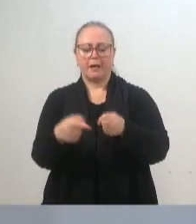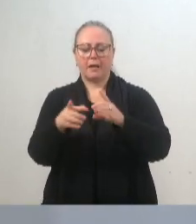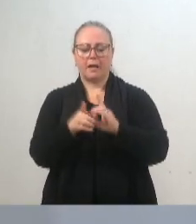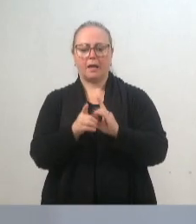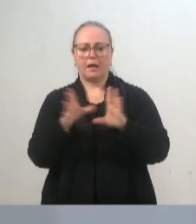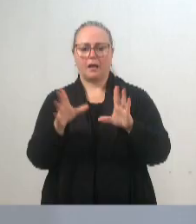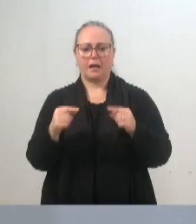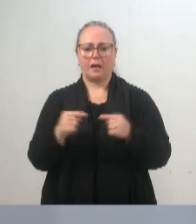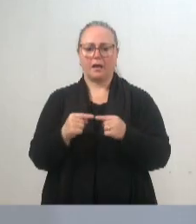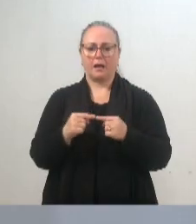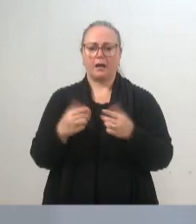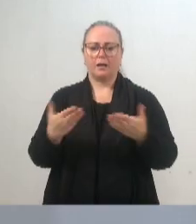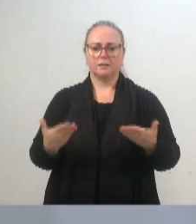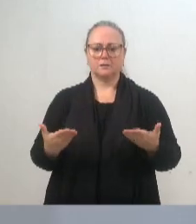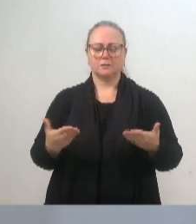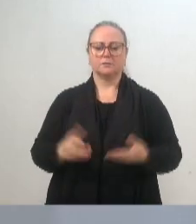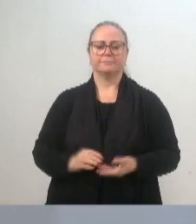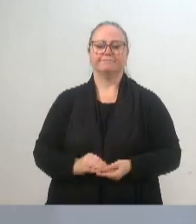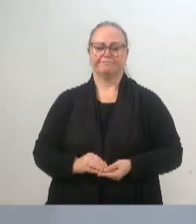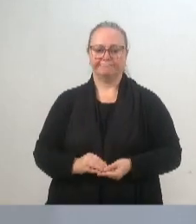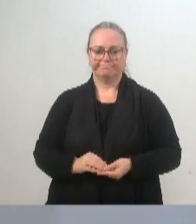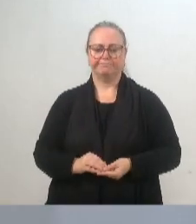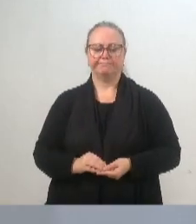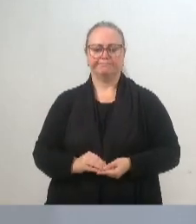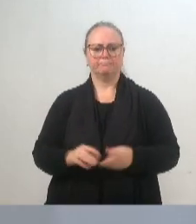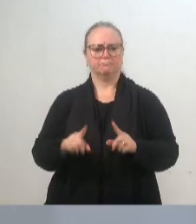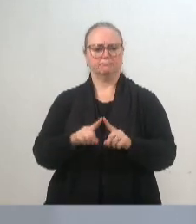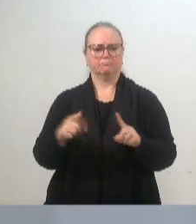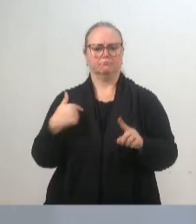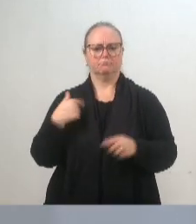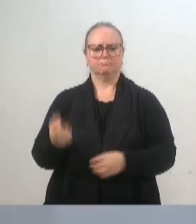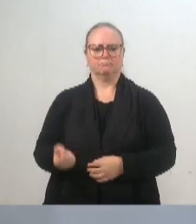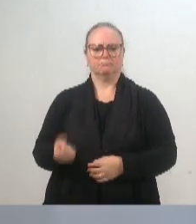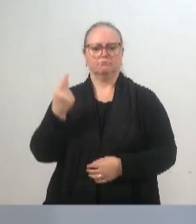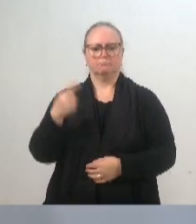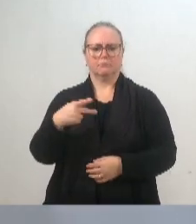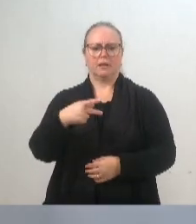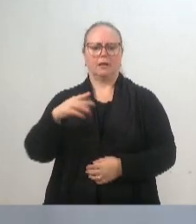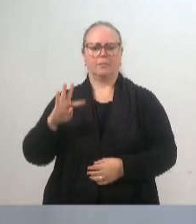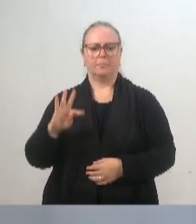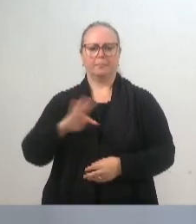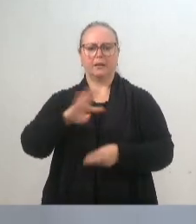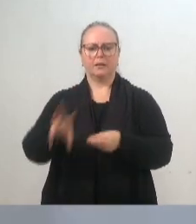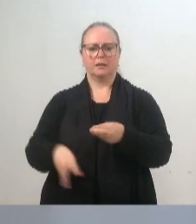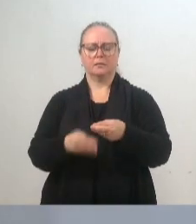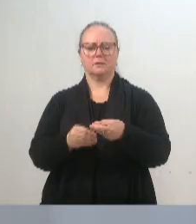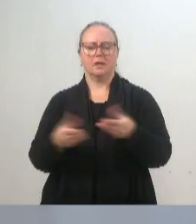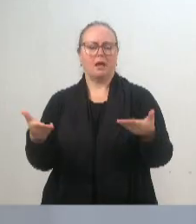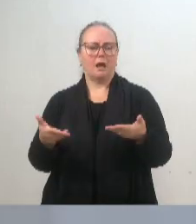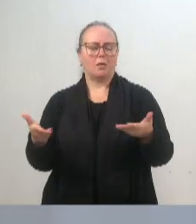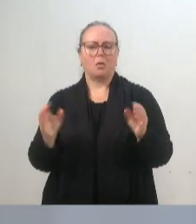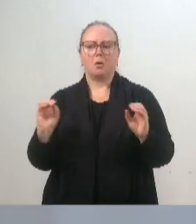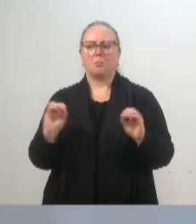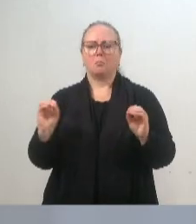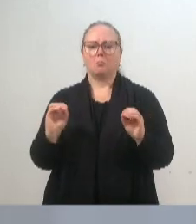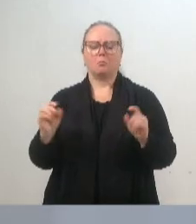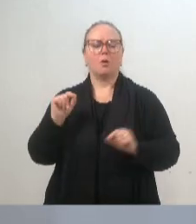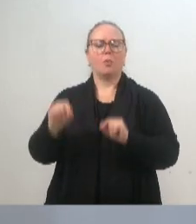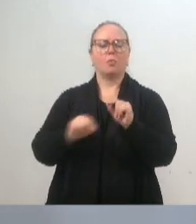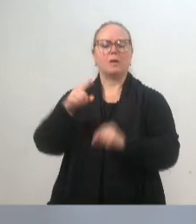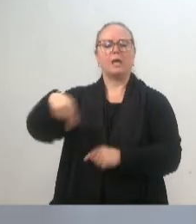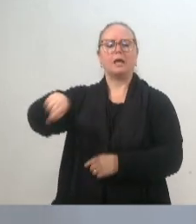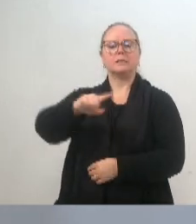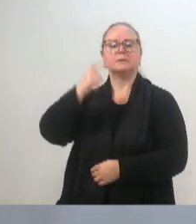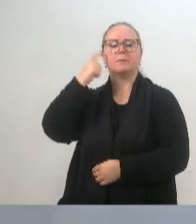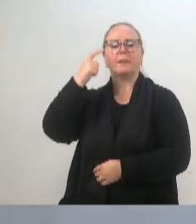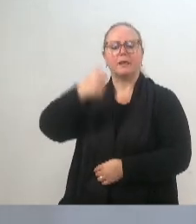democracia. E me causa estranhamento que a gente não receba aqui uma parte dos vereadores do PT. O que será que eles acham da posição do Alexandre de